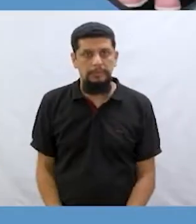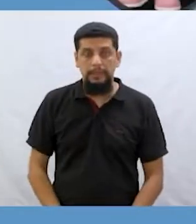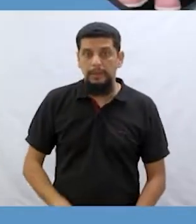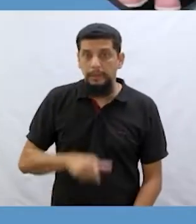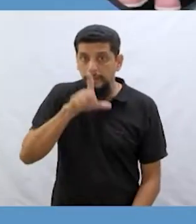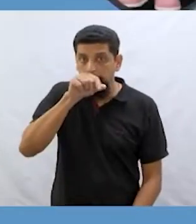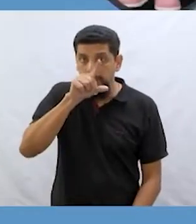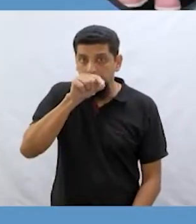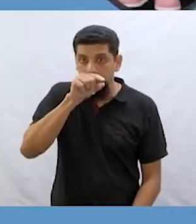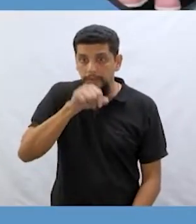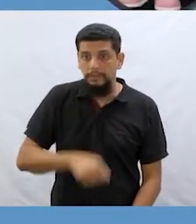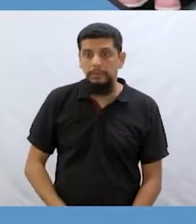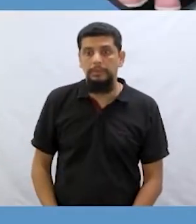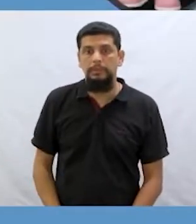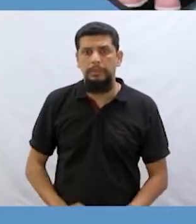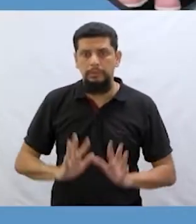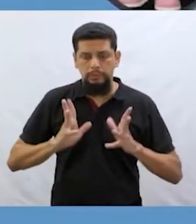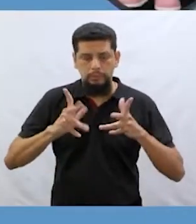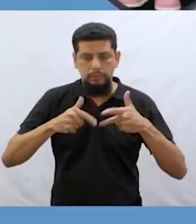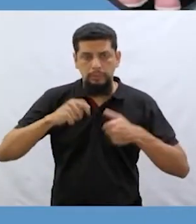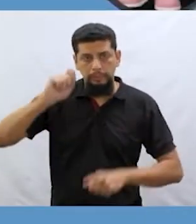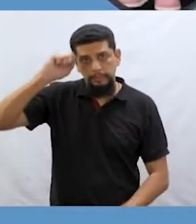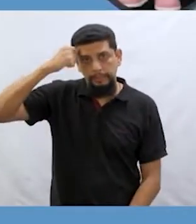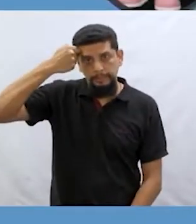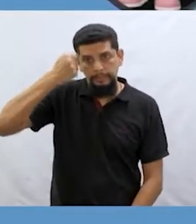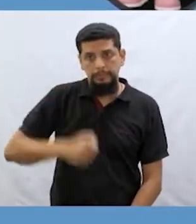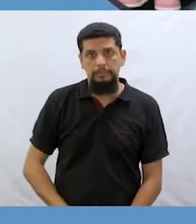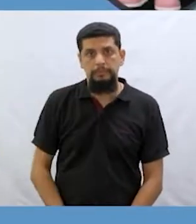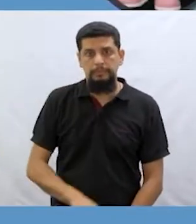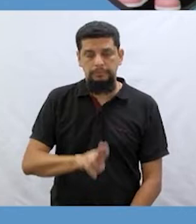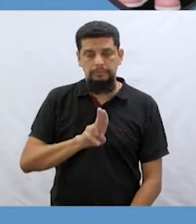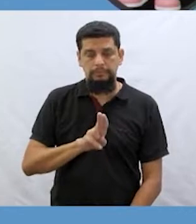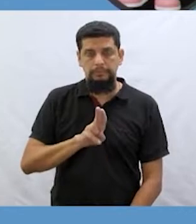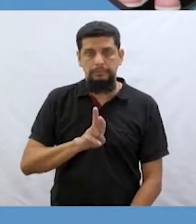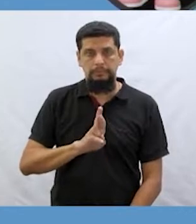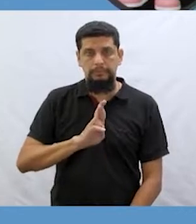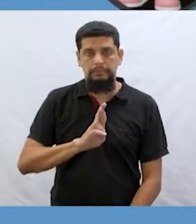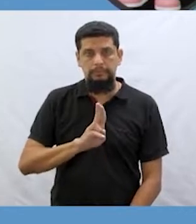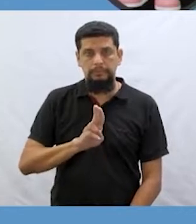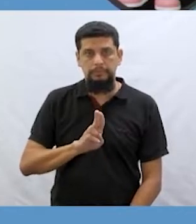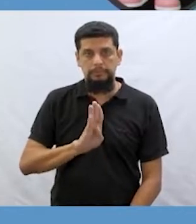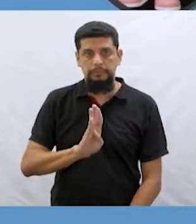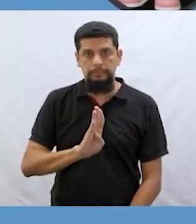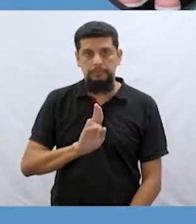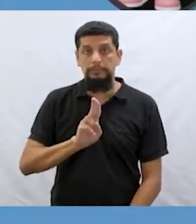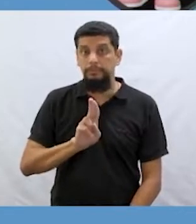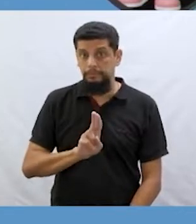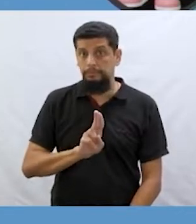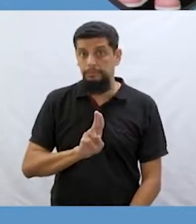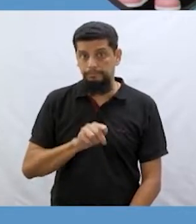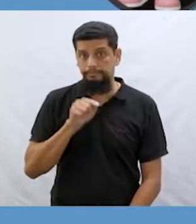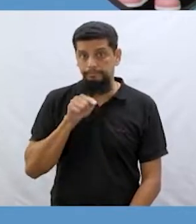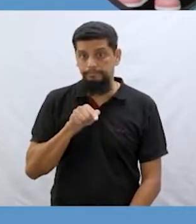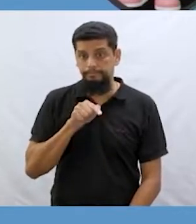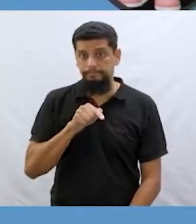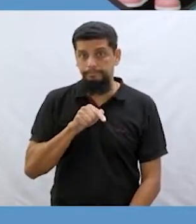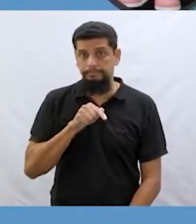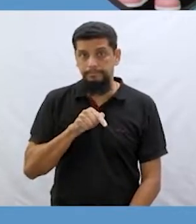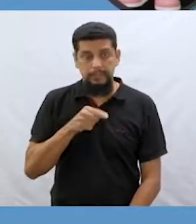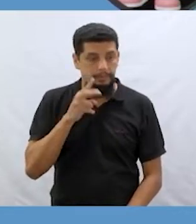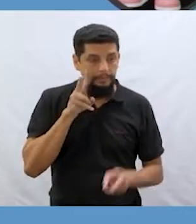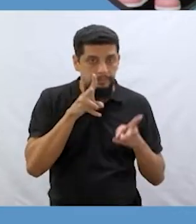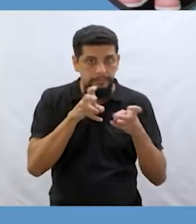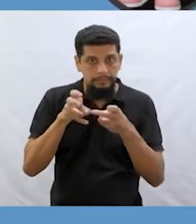É um pássaro, né? Ele é todo preto. É o urubu. Isso, esse é o